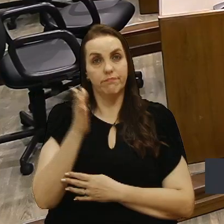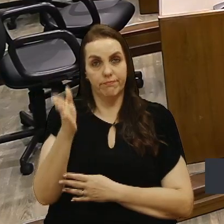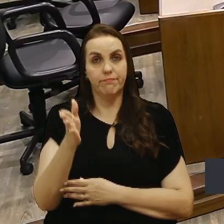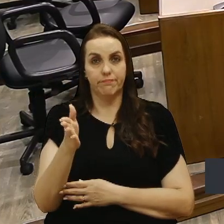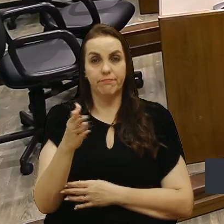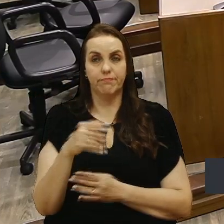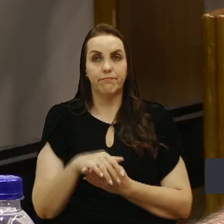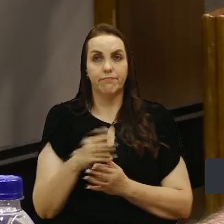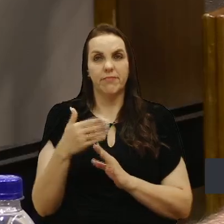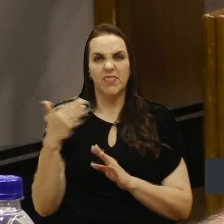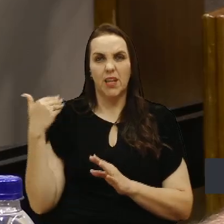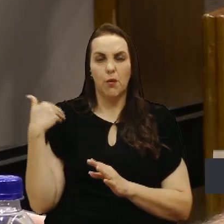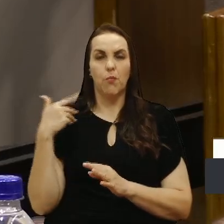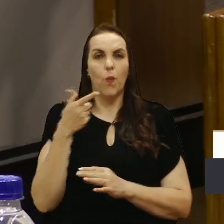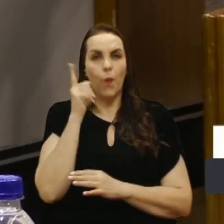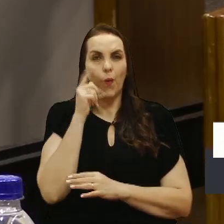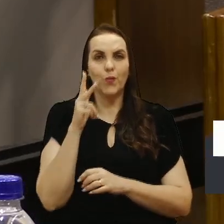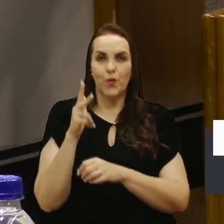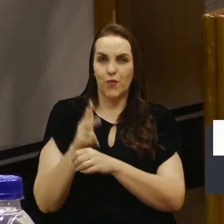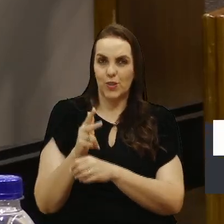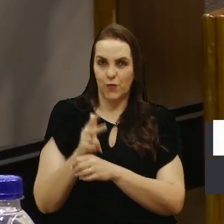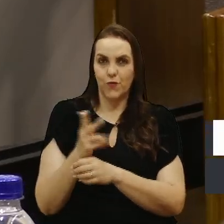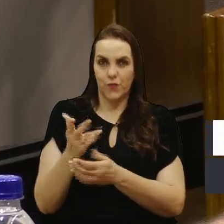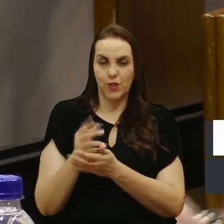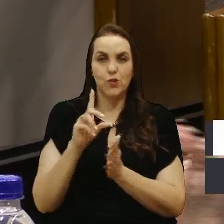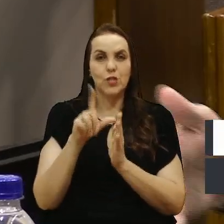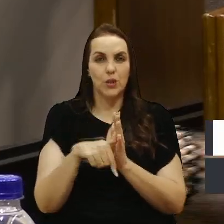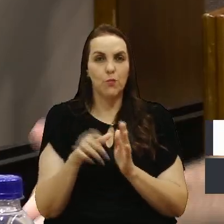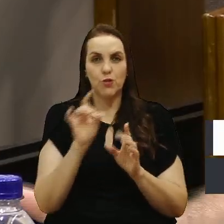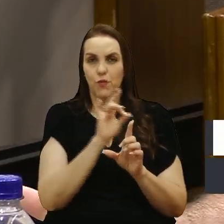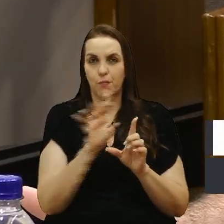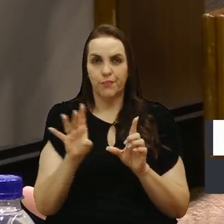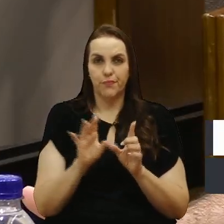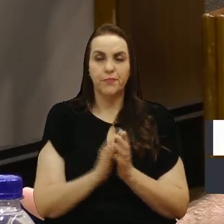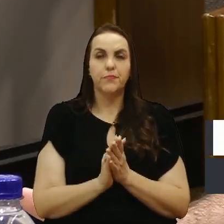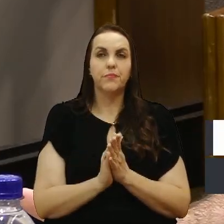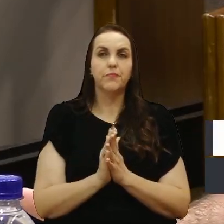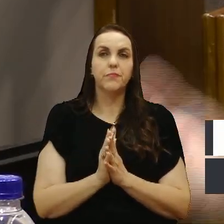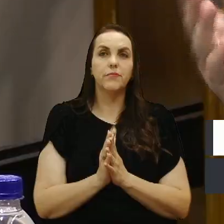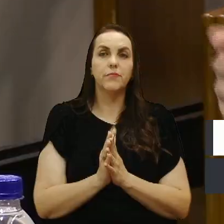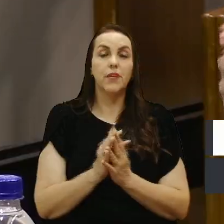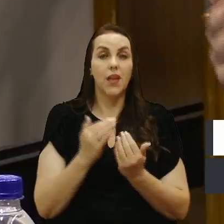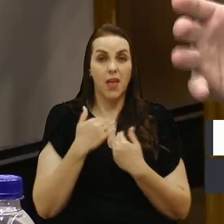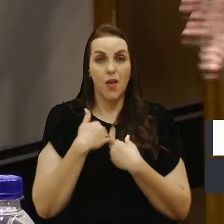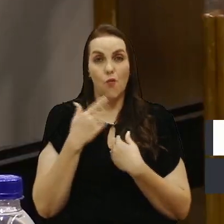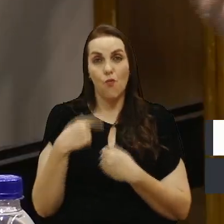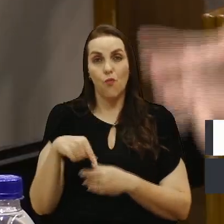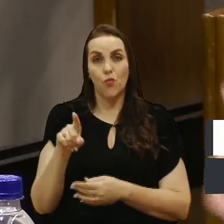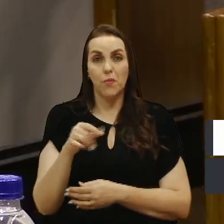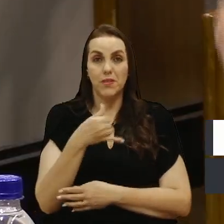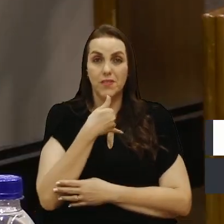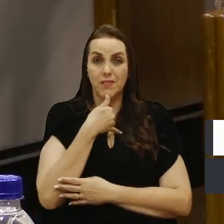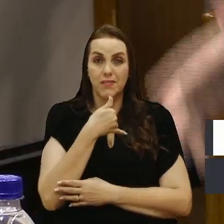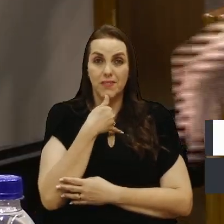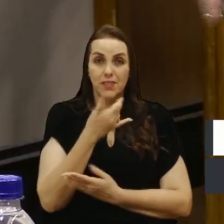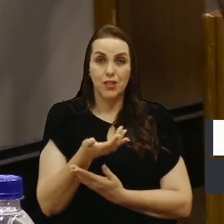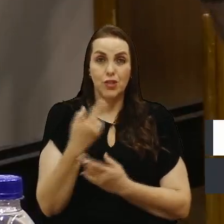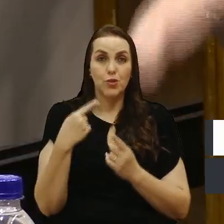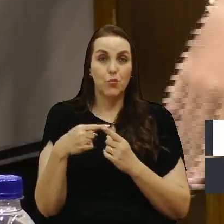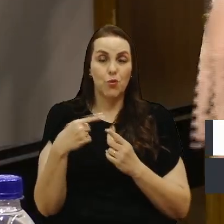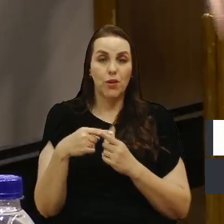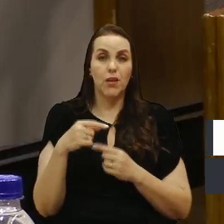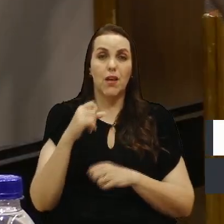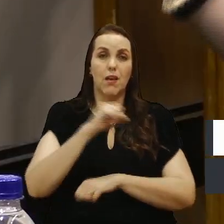mas ontem eu fui lá gravar um vídeo, que depois eu vou acabar largando ali. Eu fui lá e me deixa triste porque as aberturas, as janelas,